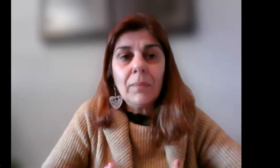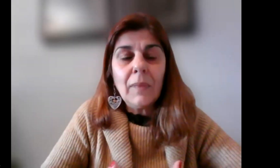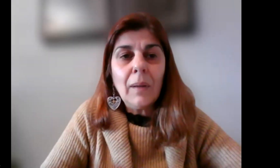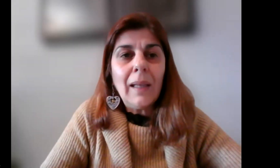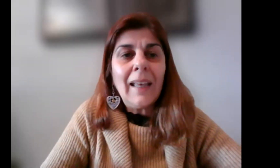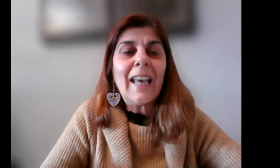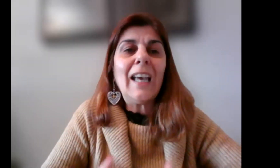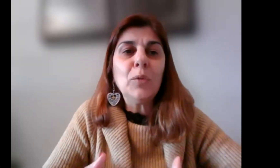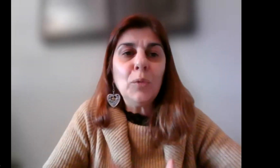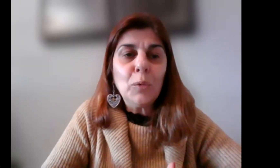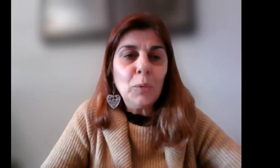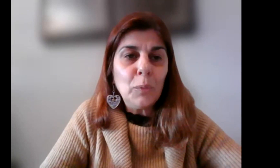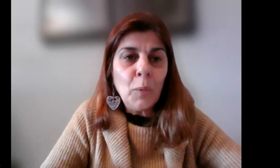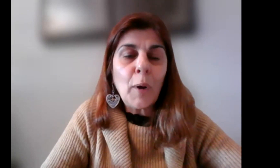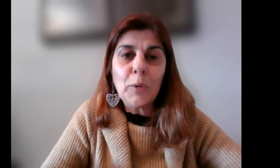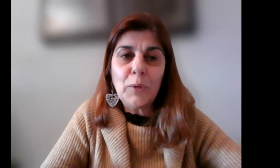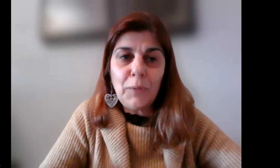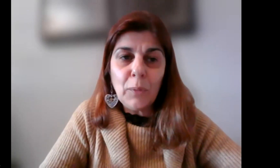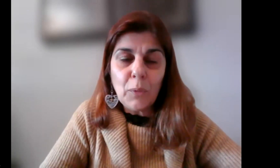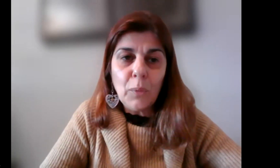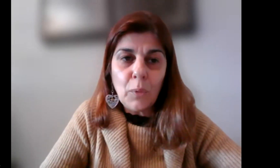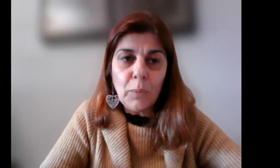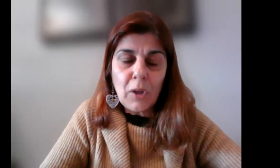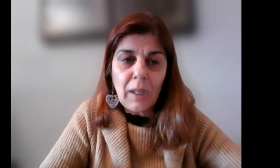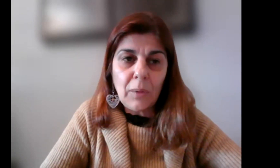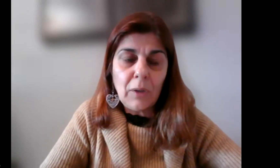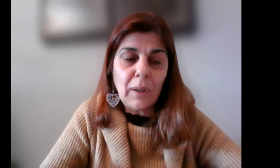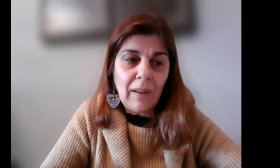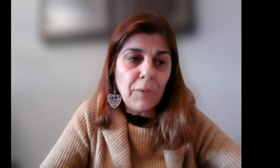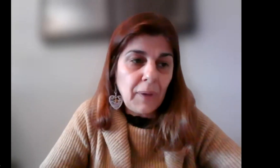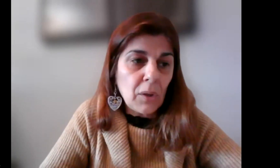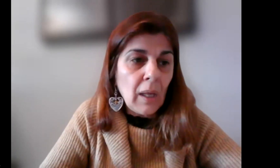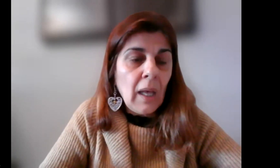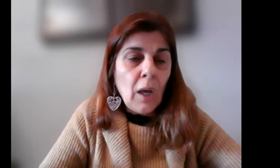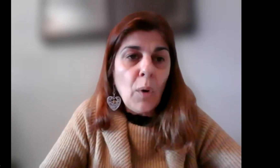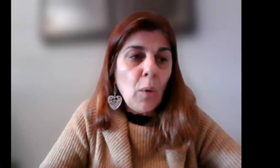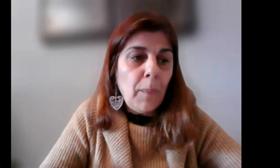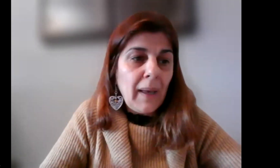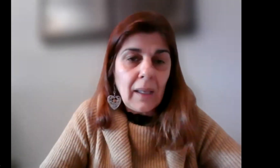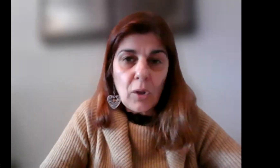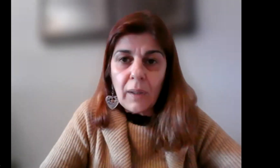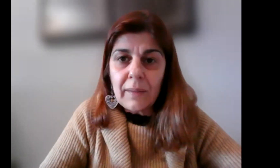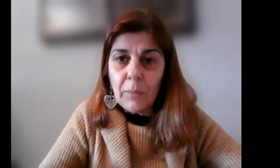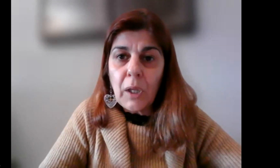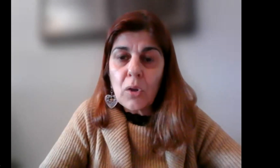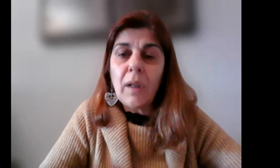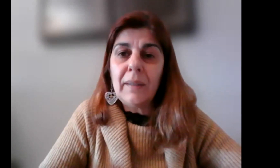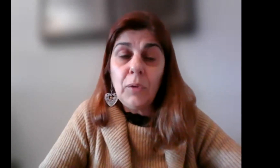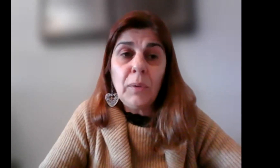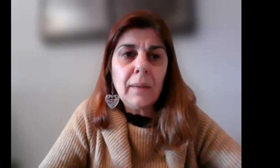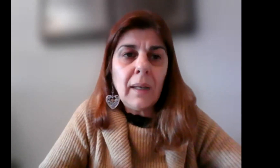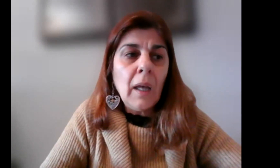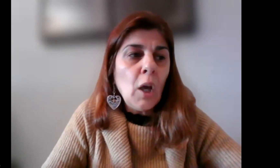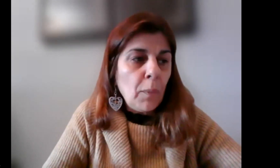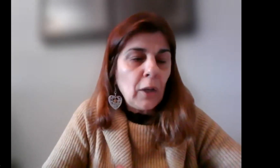também, agarrando no próprio desafio que o Ministério da Educação fez com a campanha Escola Sem Bullying, Escola